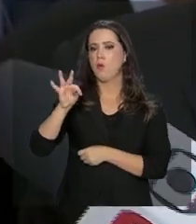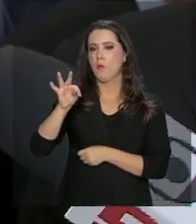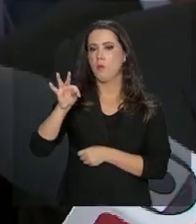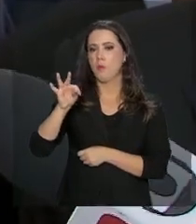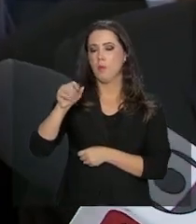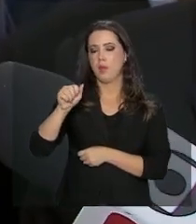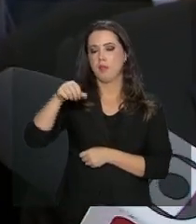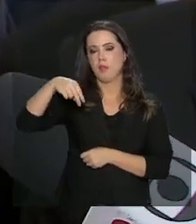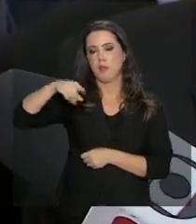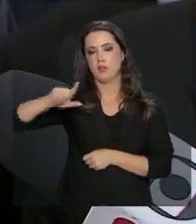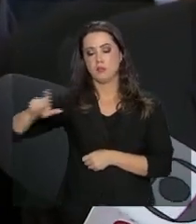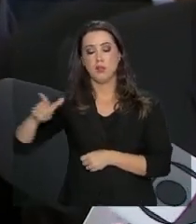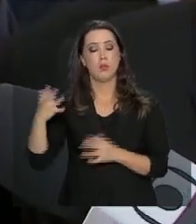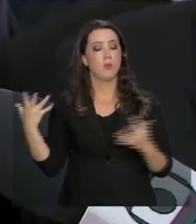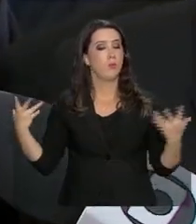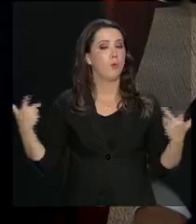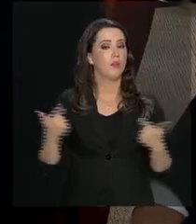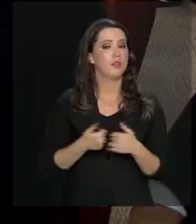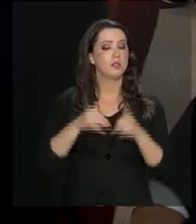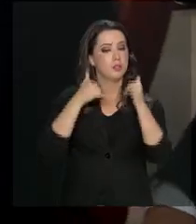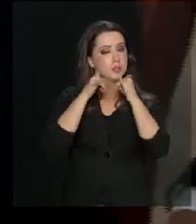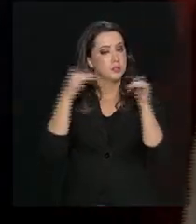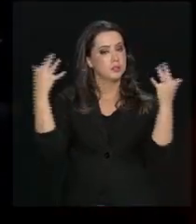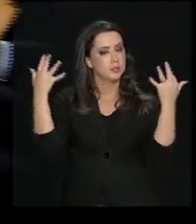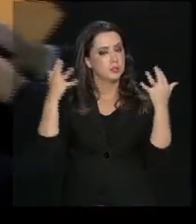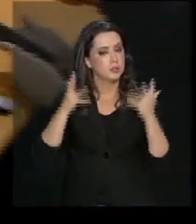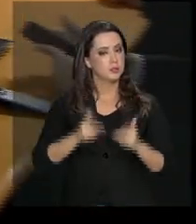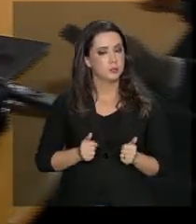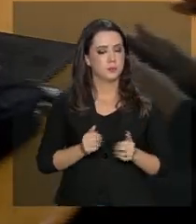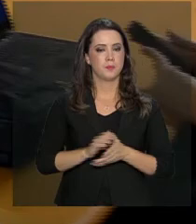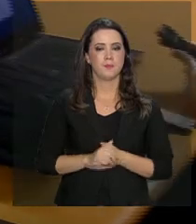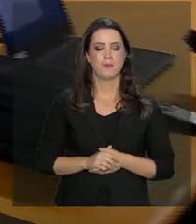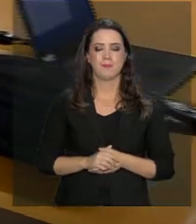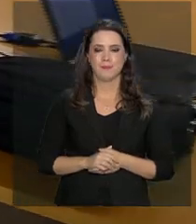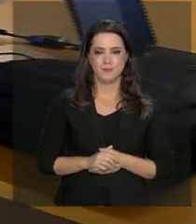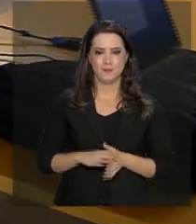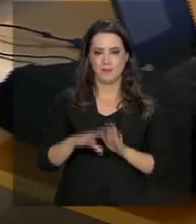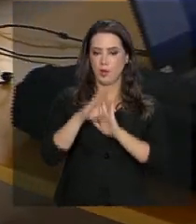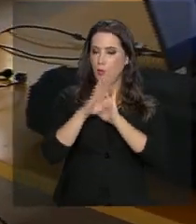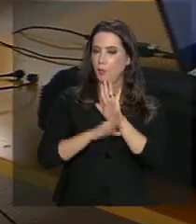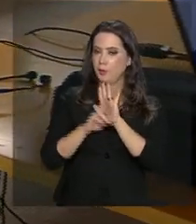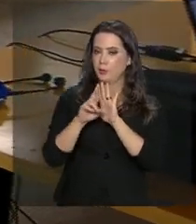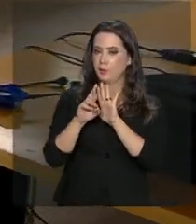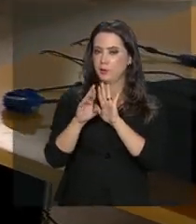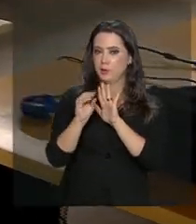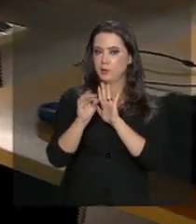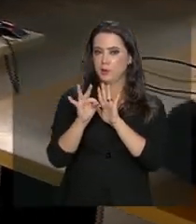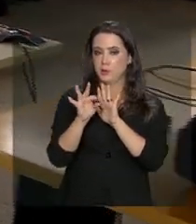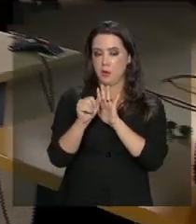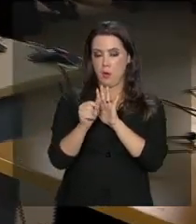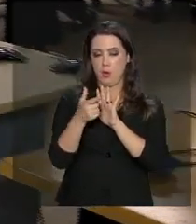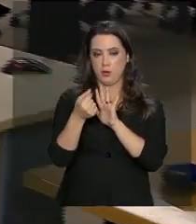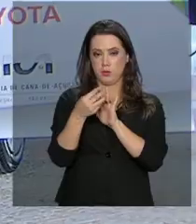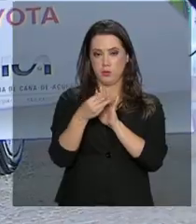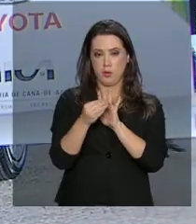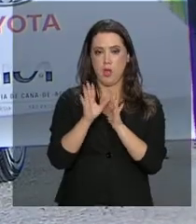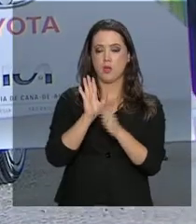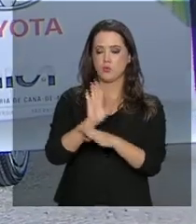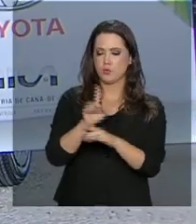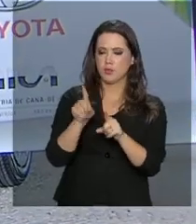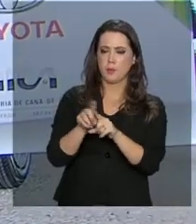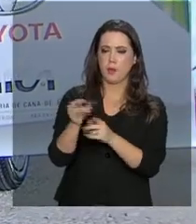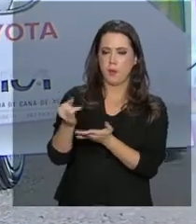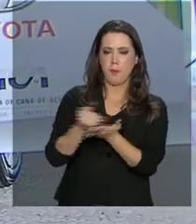qualidade é de uma energia limpa o programa rota 2030 prevê também incentivos tributários para